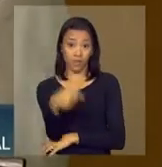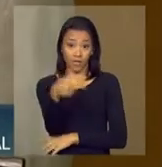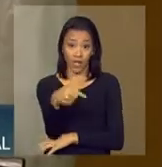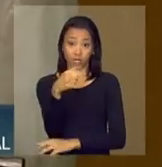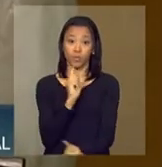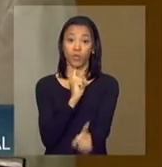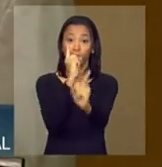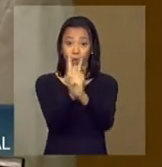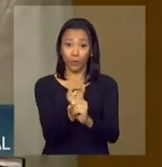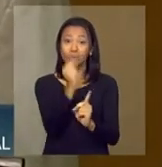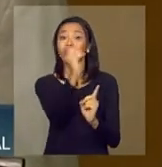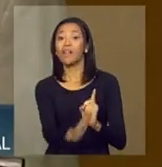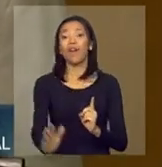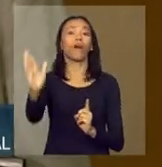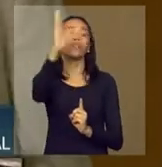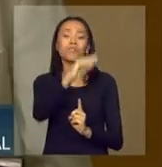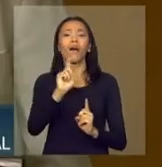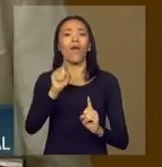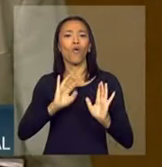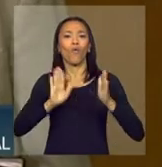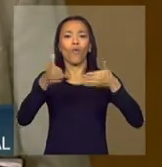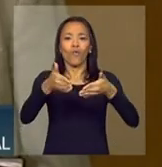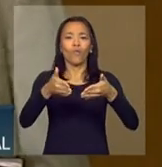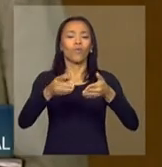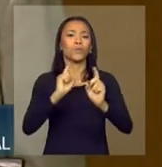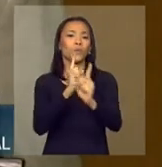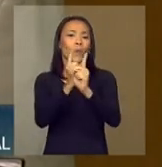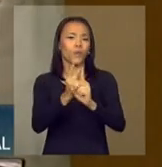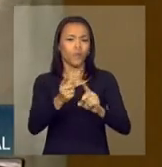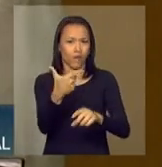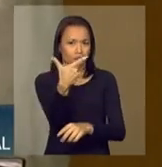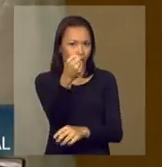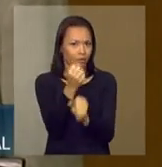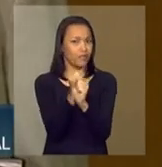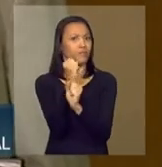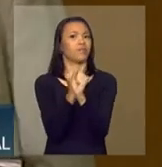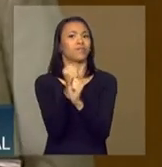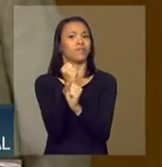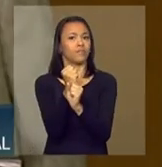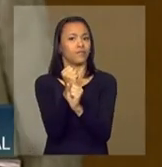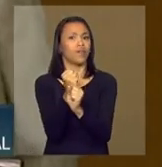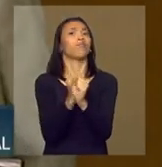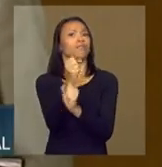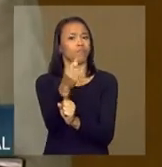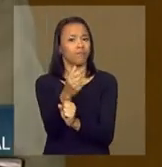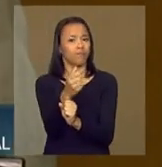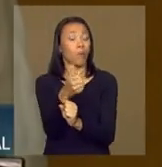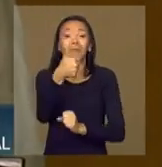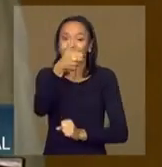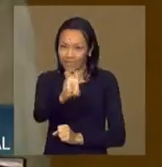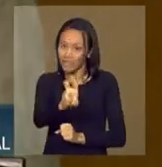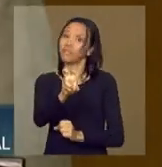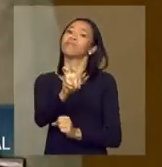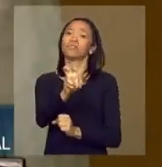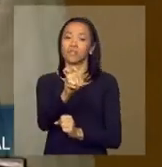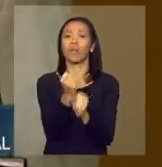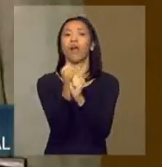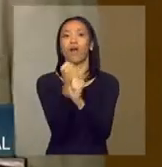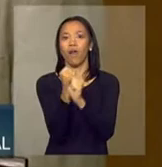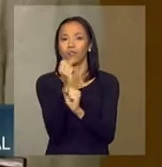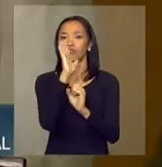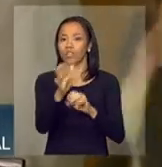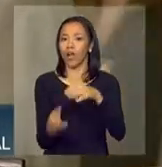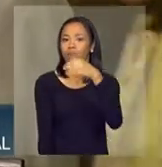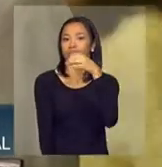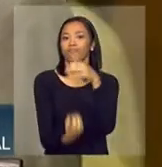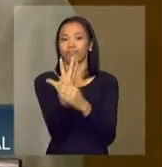nacional. É um fórum que já leva 20 anos de existência. 20, né? 20 anos, não, 15. 15 anos de